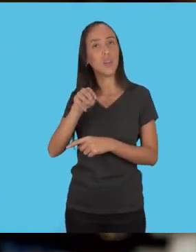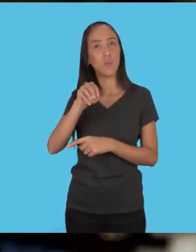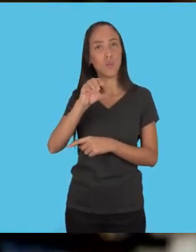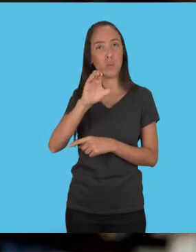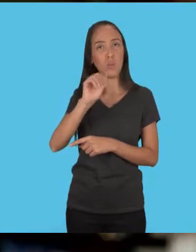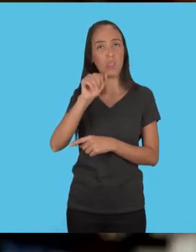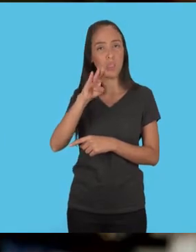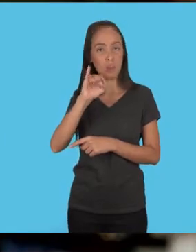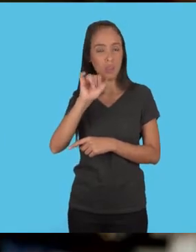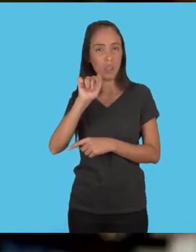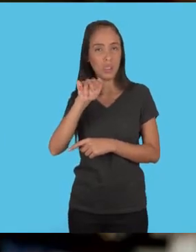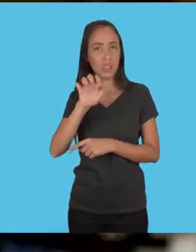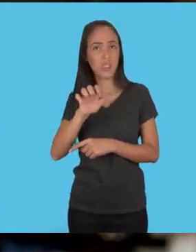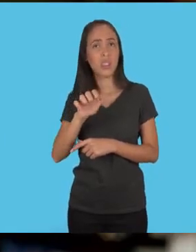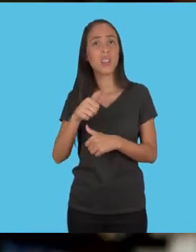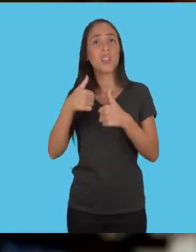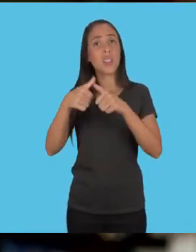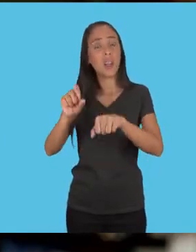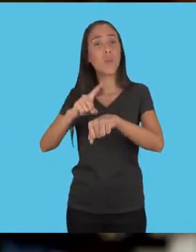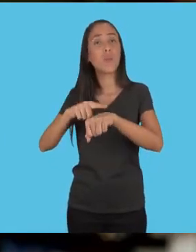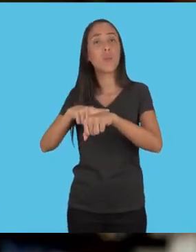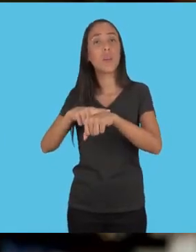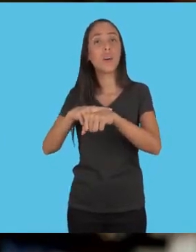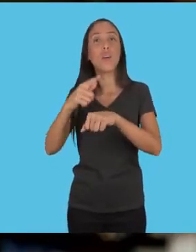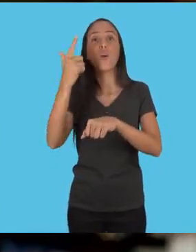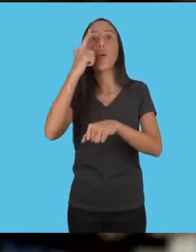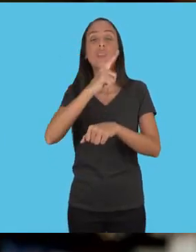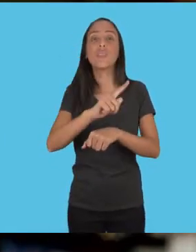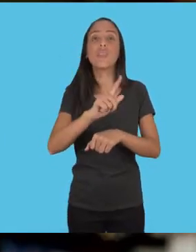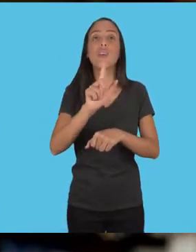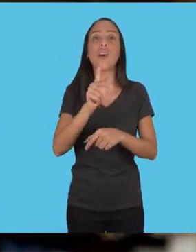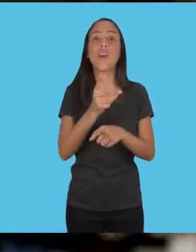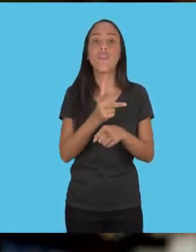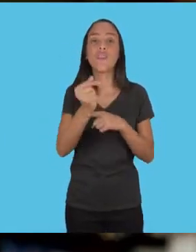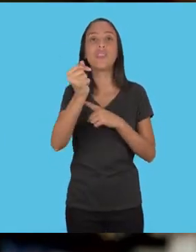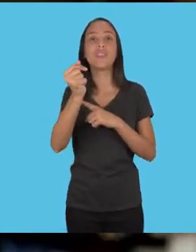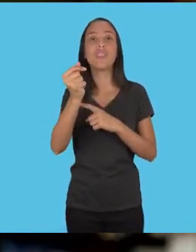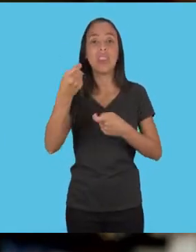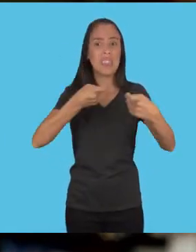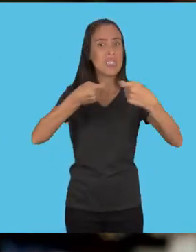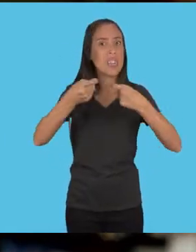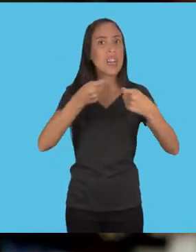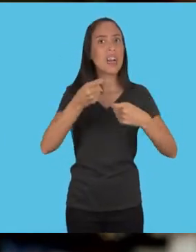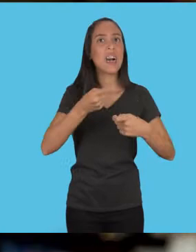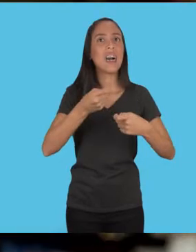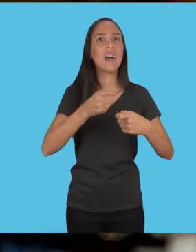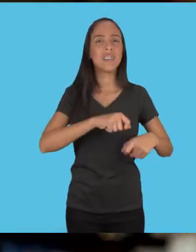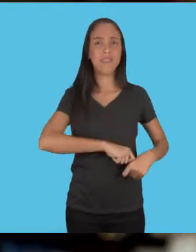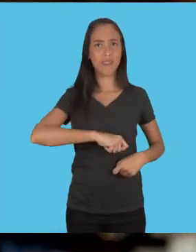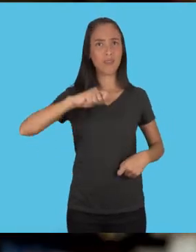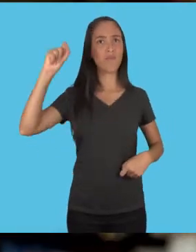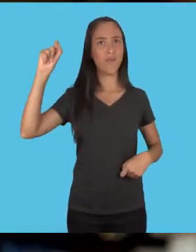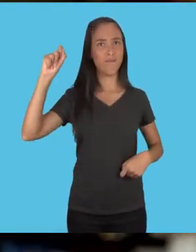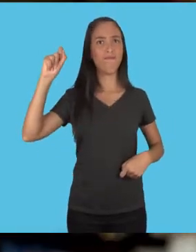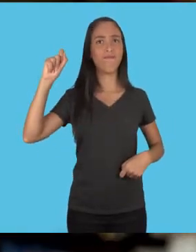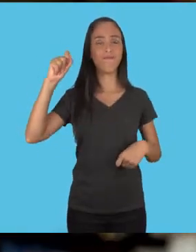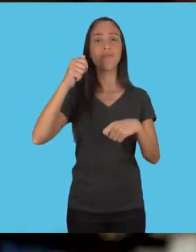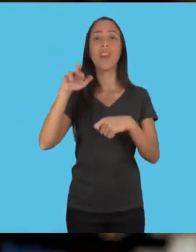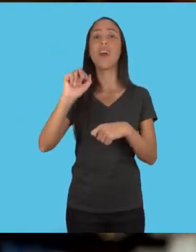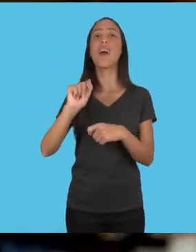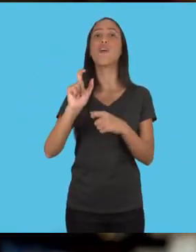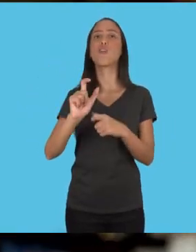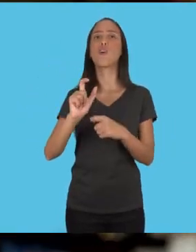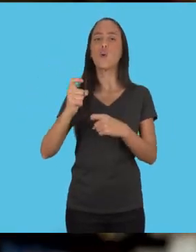o povo tinha acabado de vencer uma guerra de independência, que foi uma luta popular. Então,